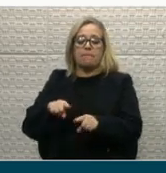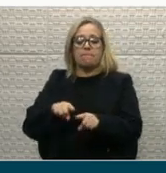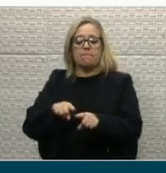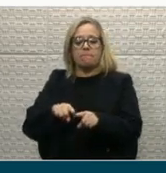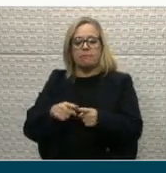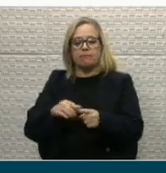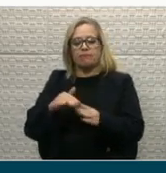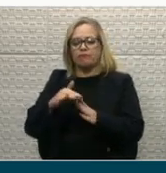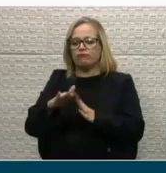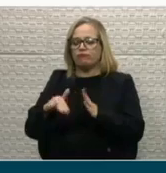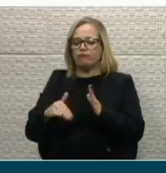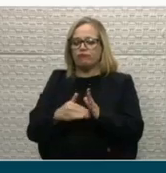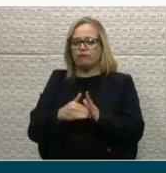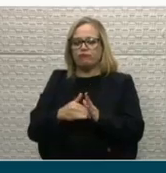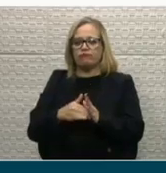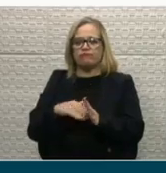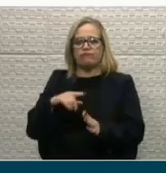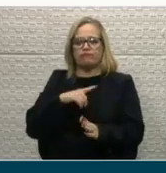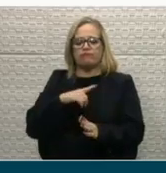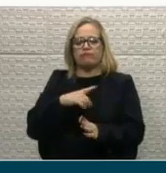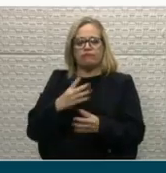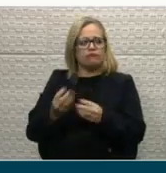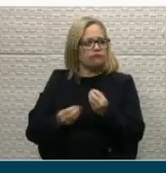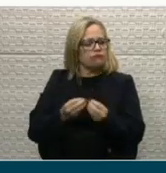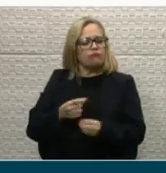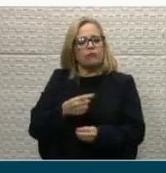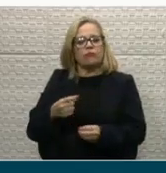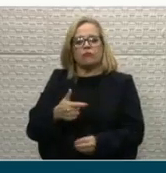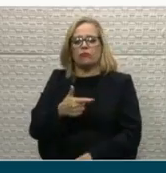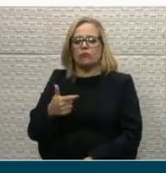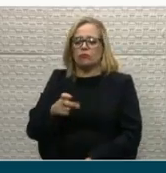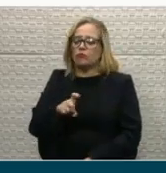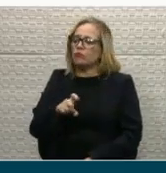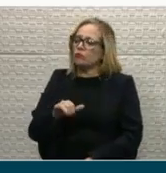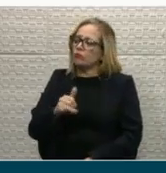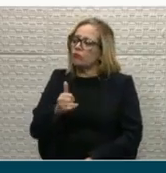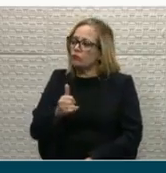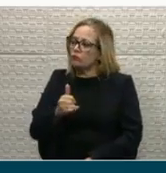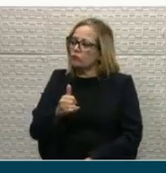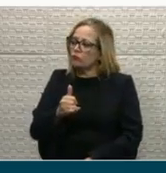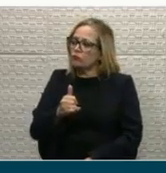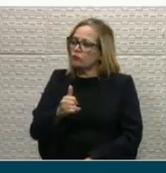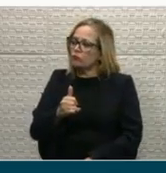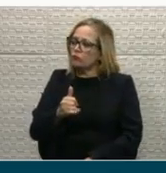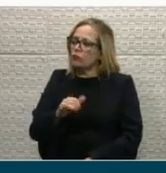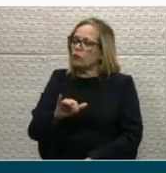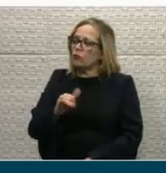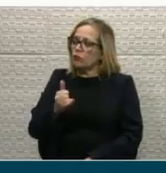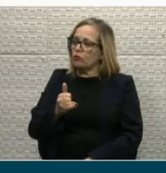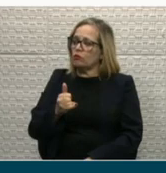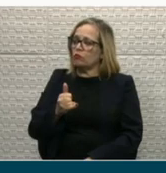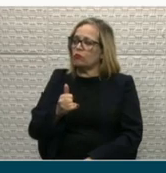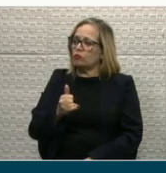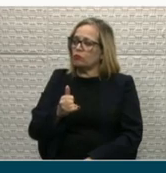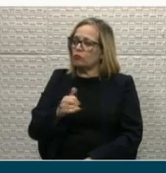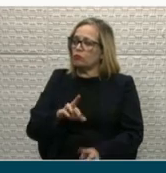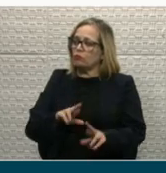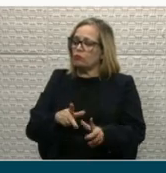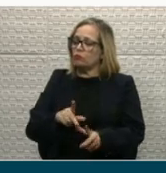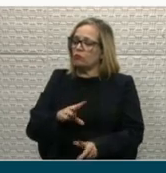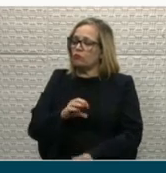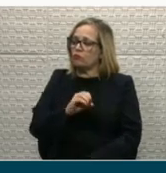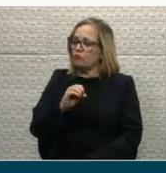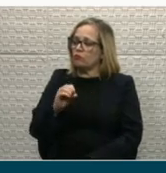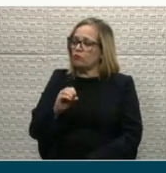sei que todos eles assumem a forma menos 2y com y necessariamente diferente de